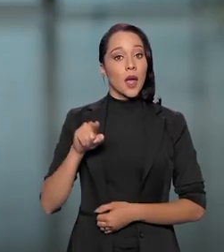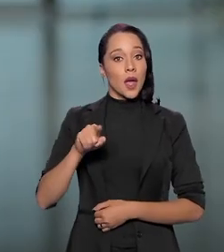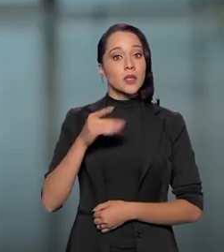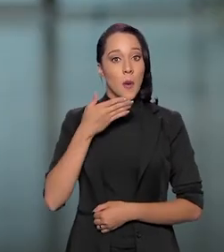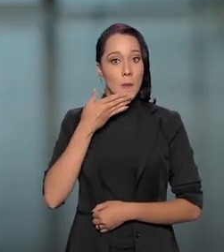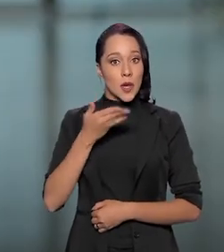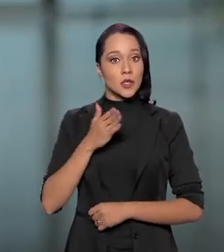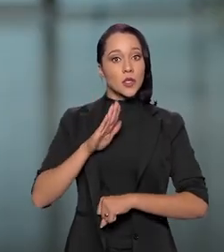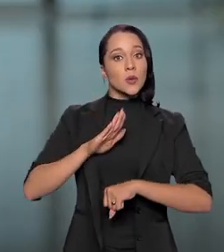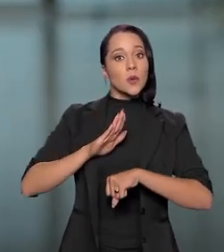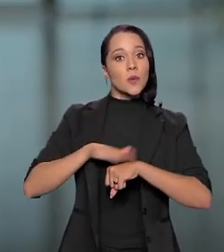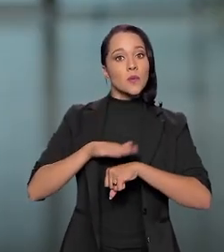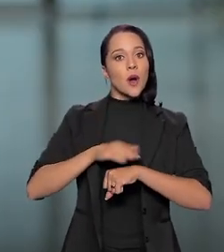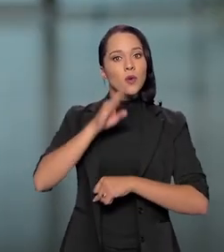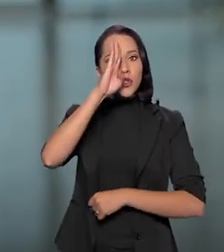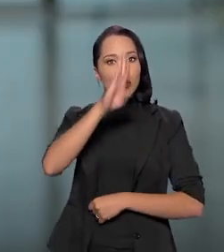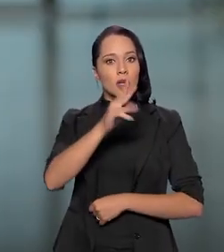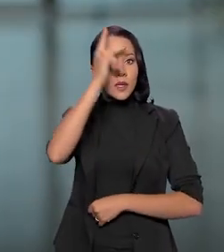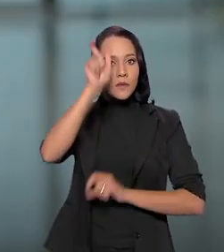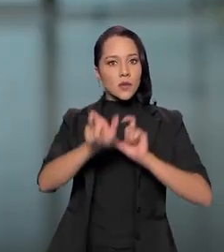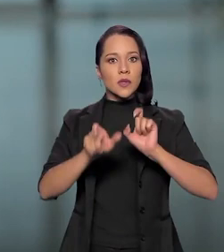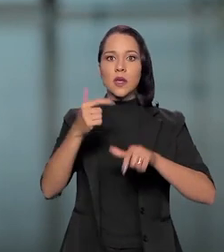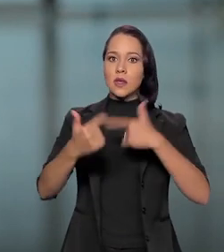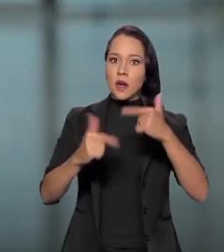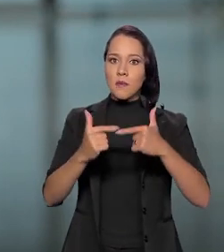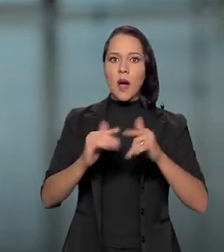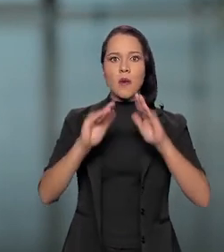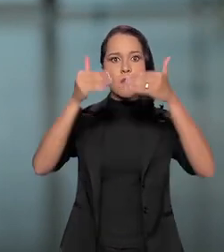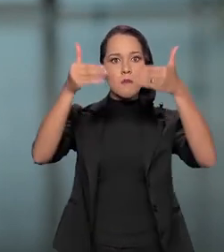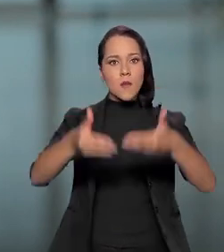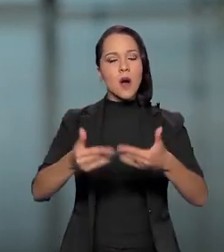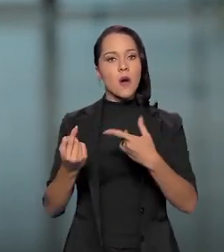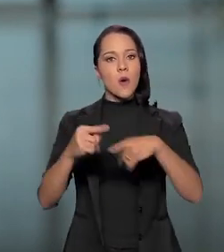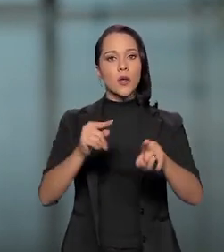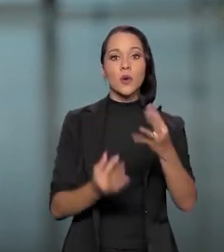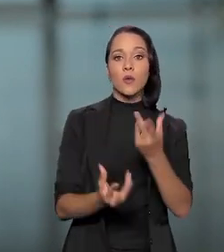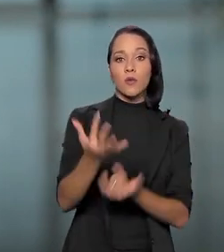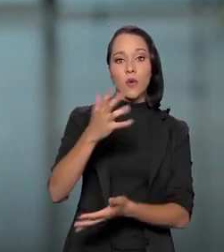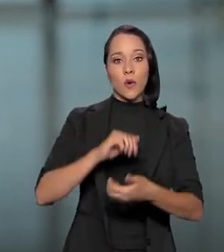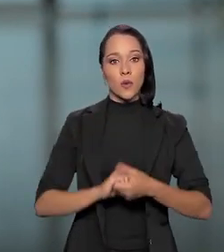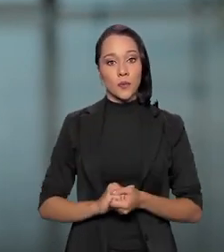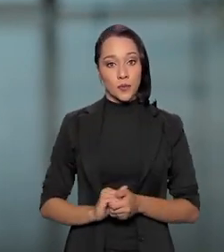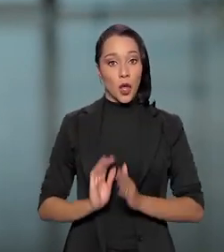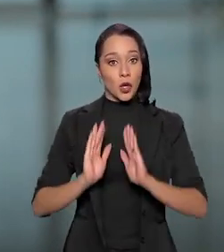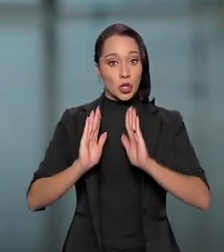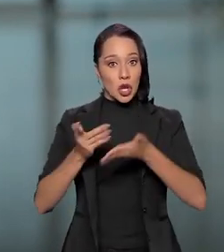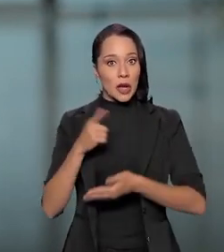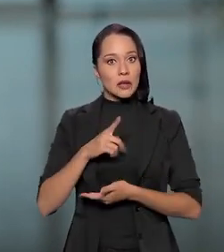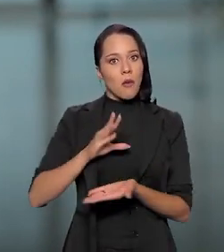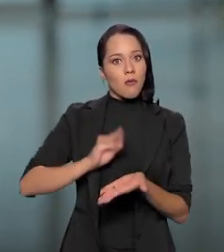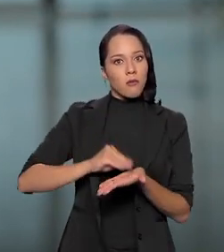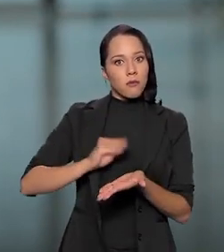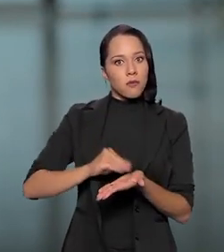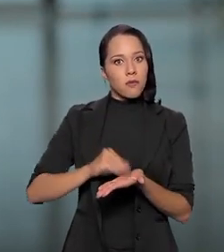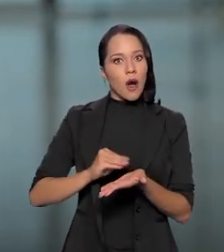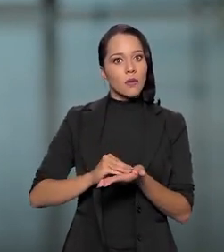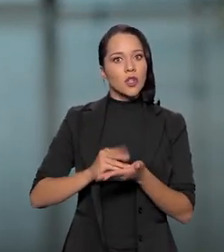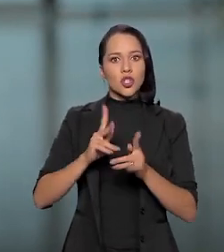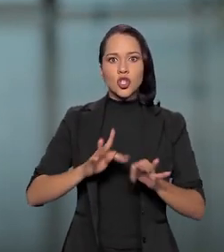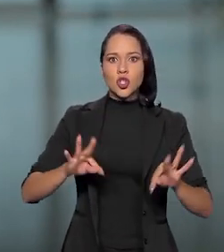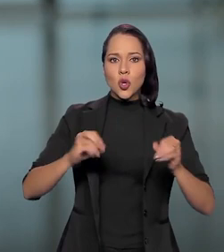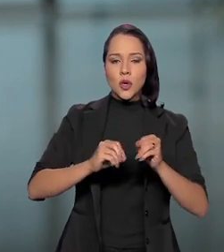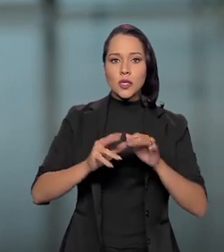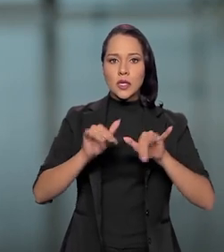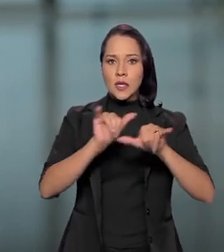essa é uma demanda que parte Direto das pessoas que trabalham na linha de frente do fogo uma vez há uma carência